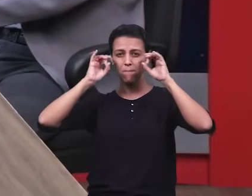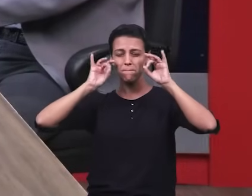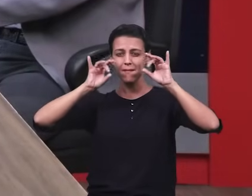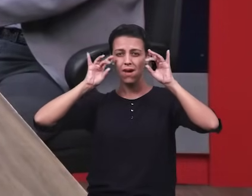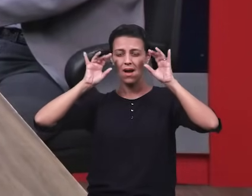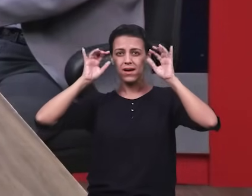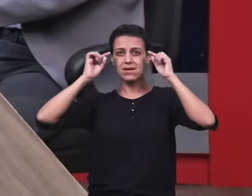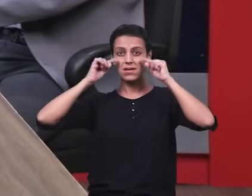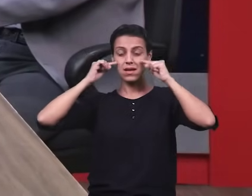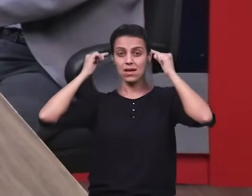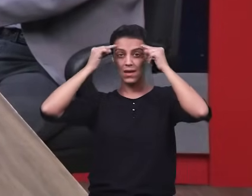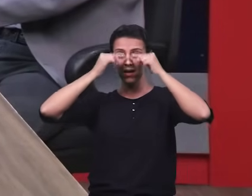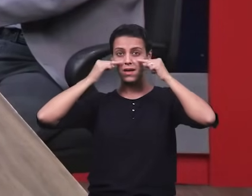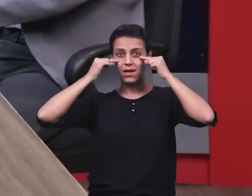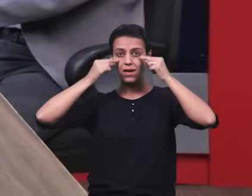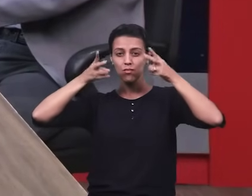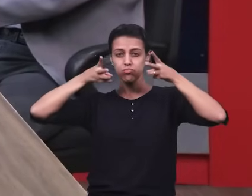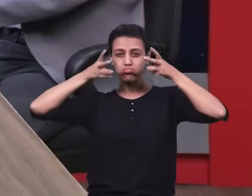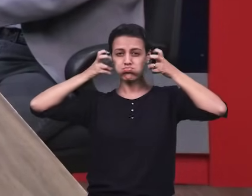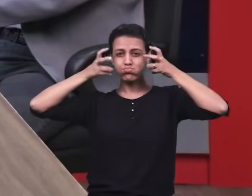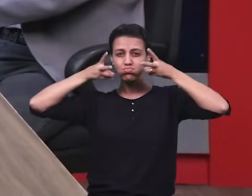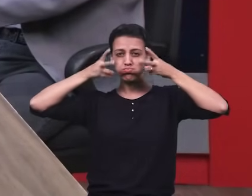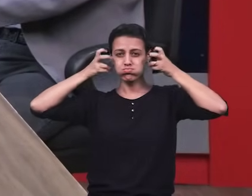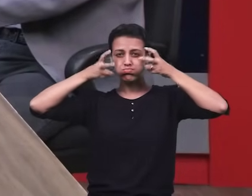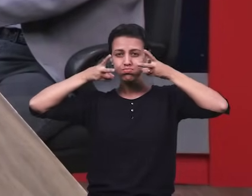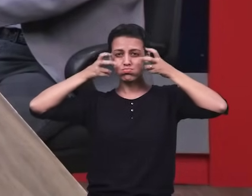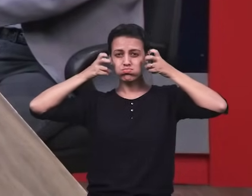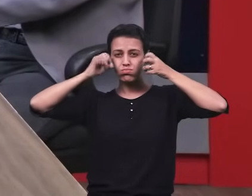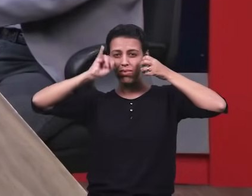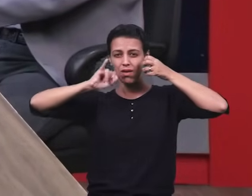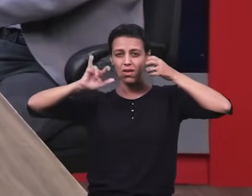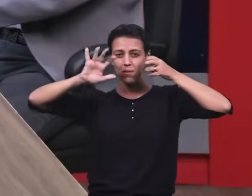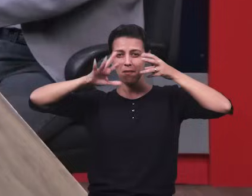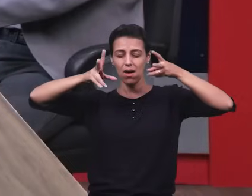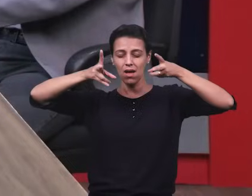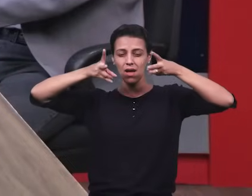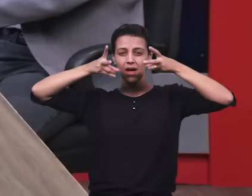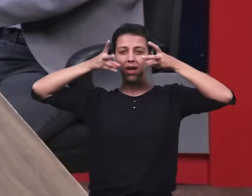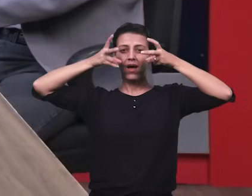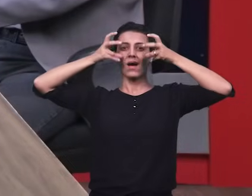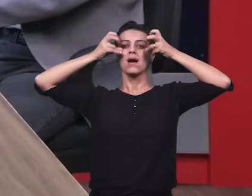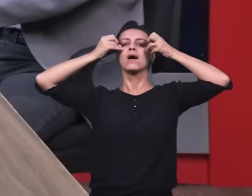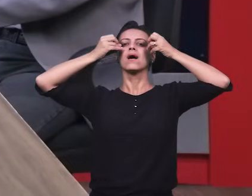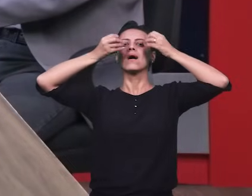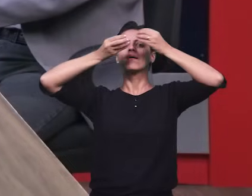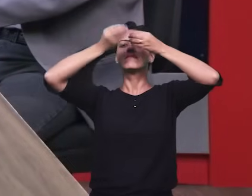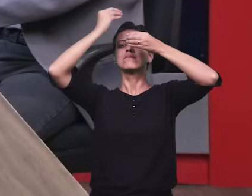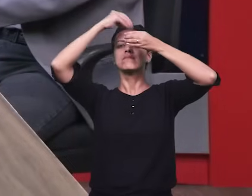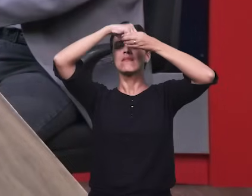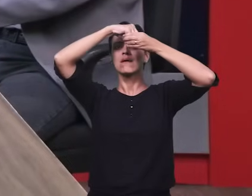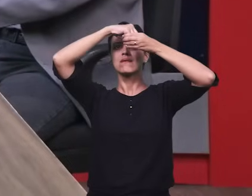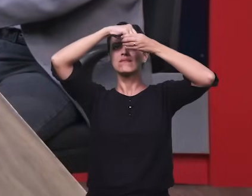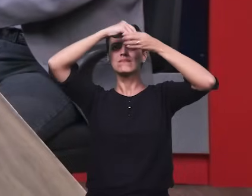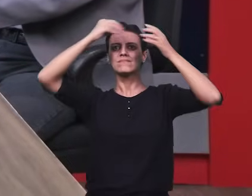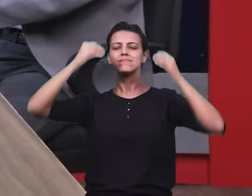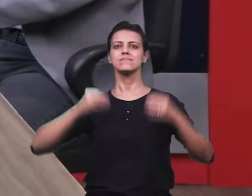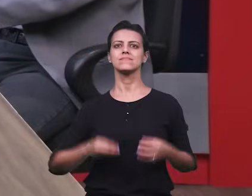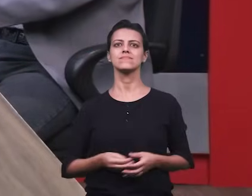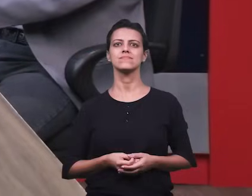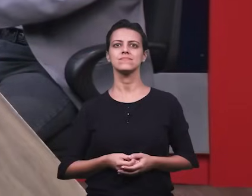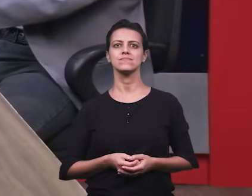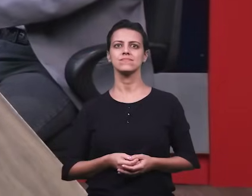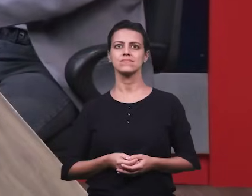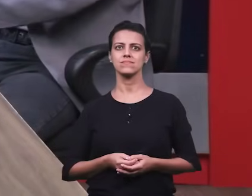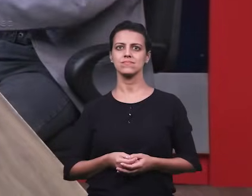retina que vão, através da captação da imagem, vai formar a imagem. Então, essas células